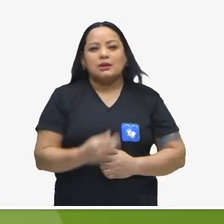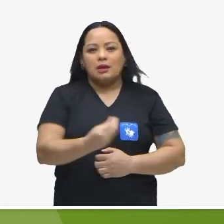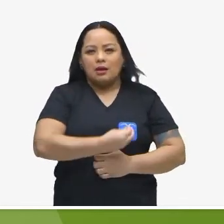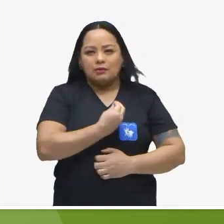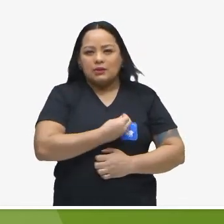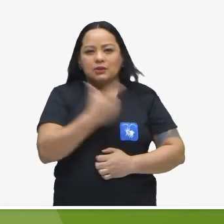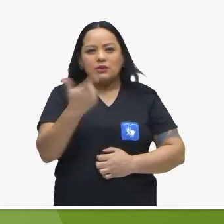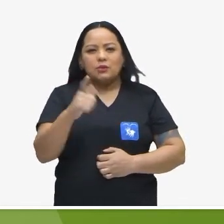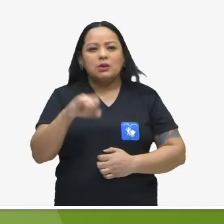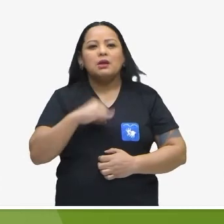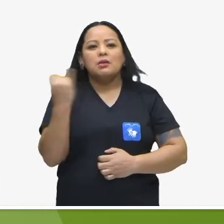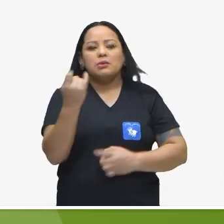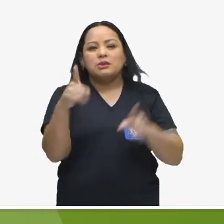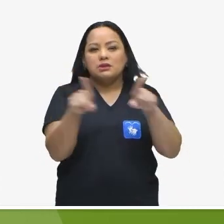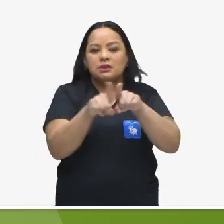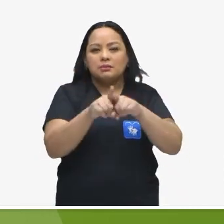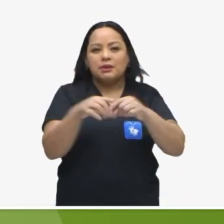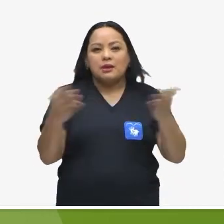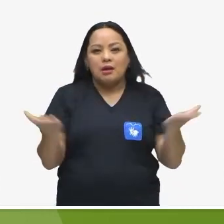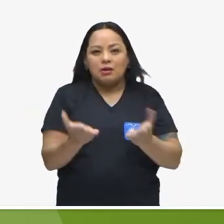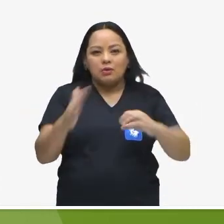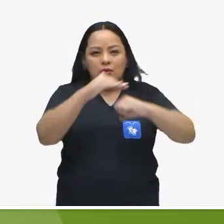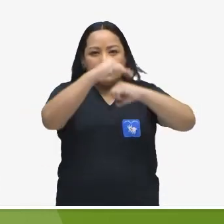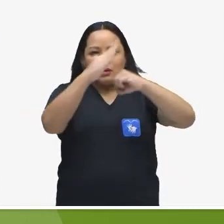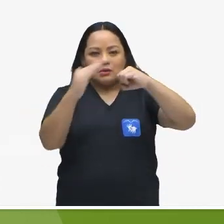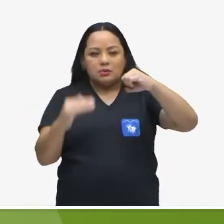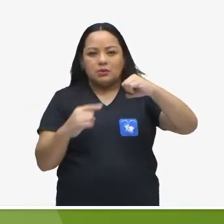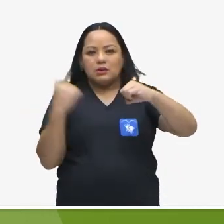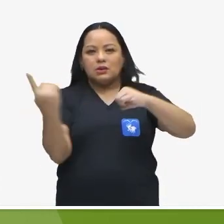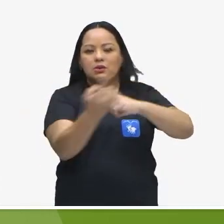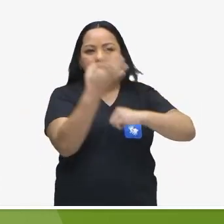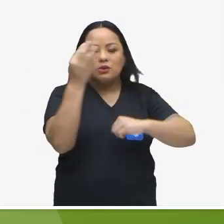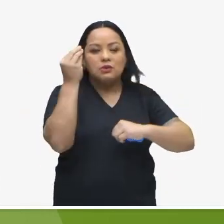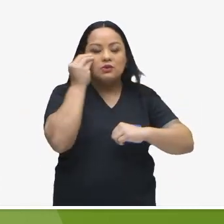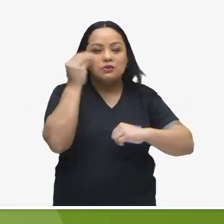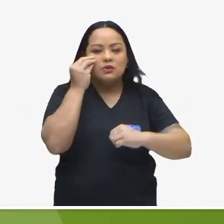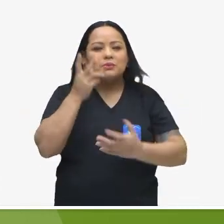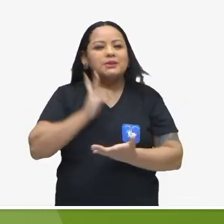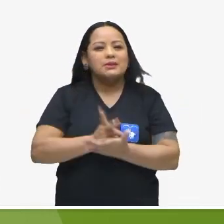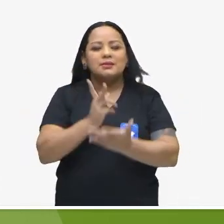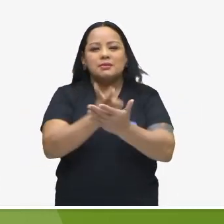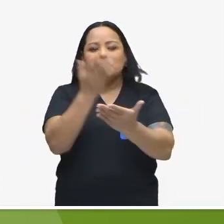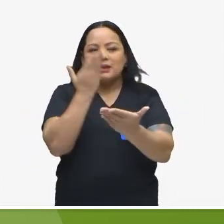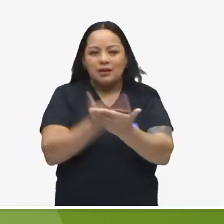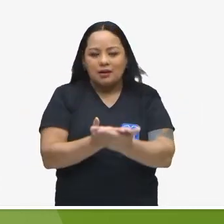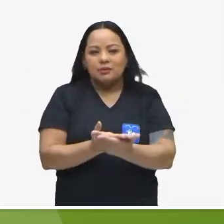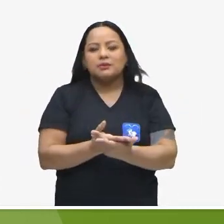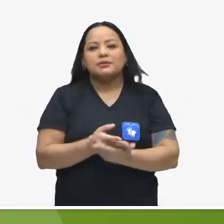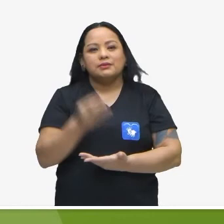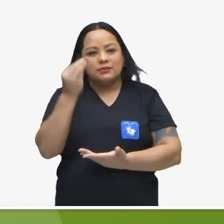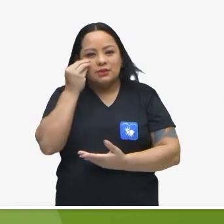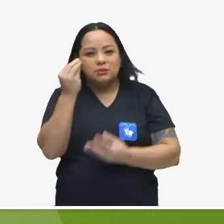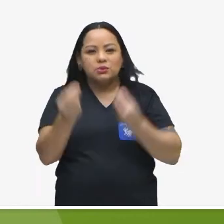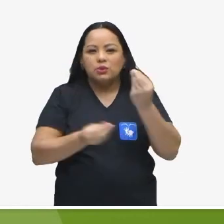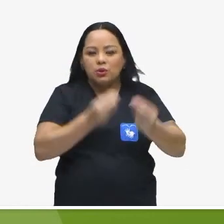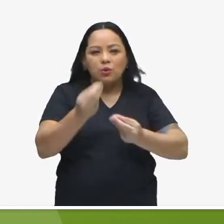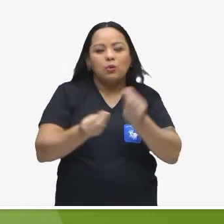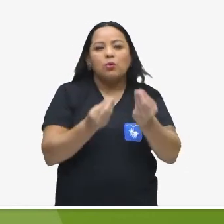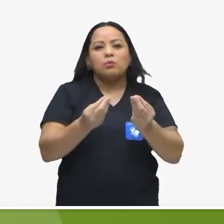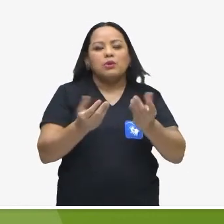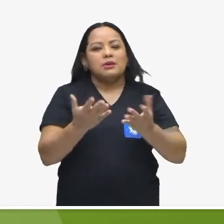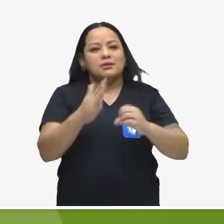é a atmosfera, que nós vimos aí bastante nas nossas aulas, né? As condições